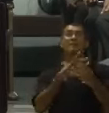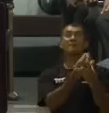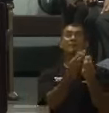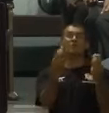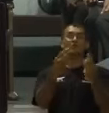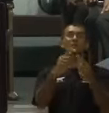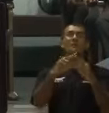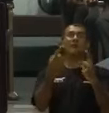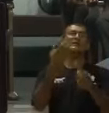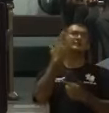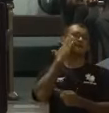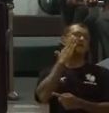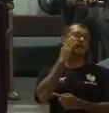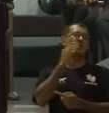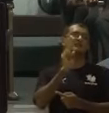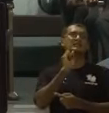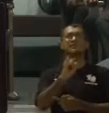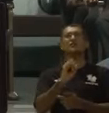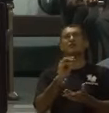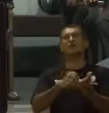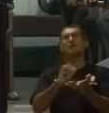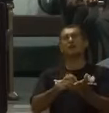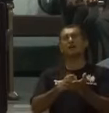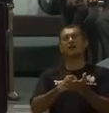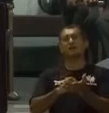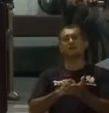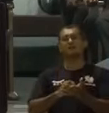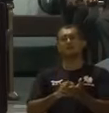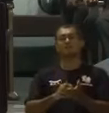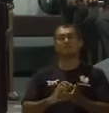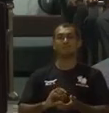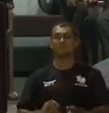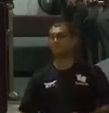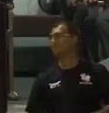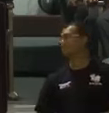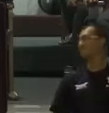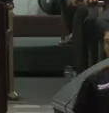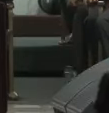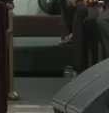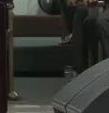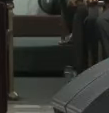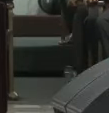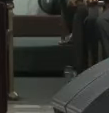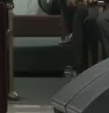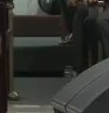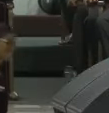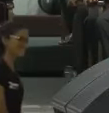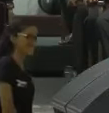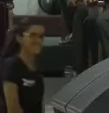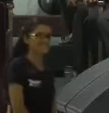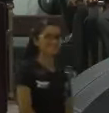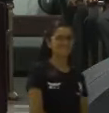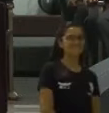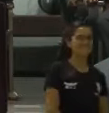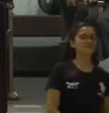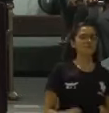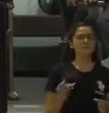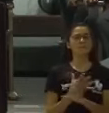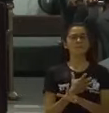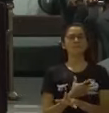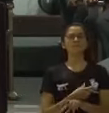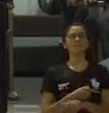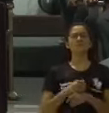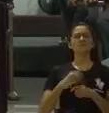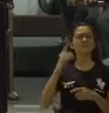abundância, mas também eu sei o que é padecer necessidade. Ou seja, eu estou preparado para o dualismo da vida,